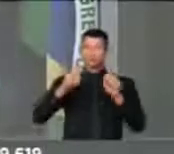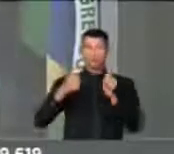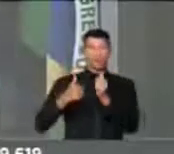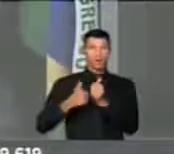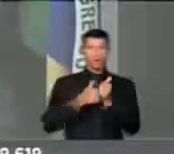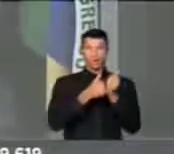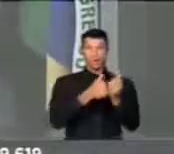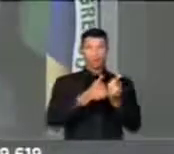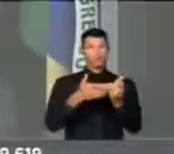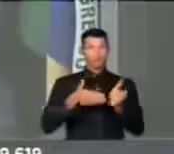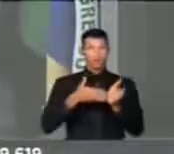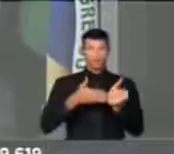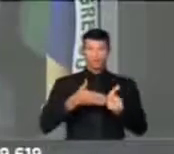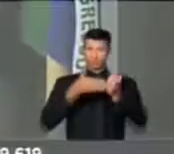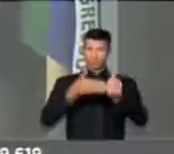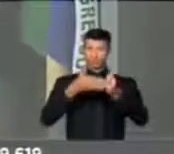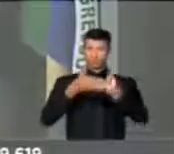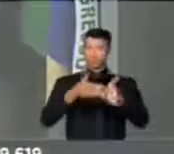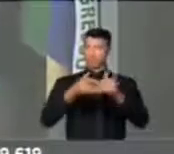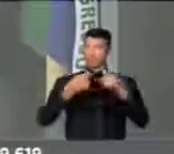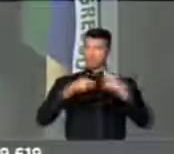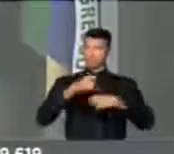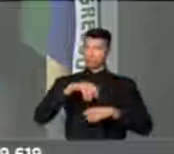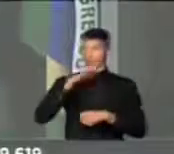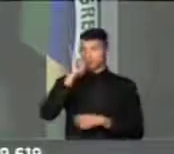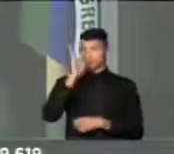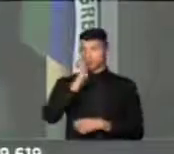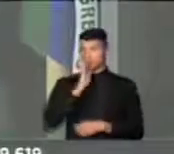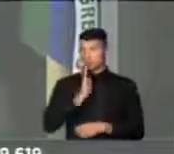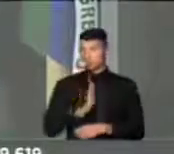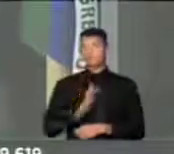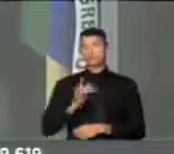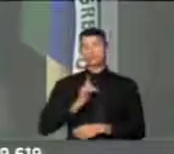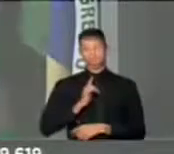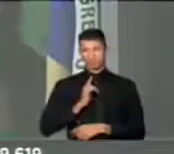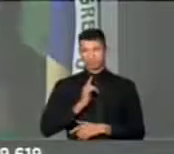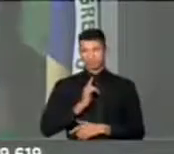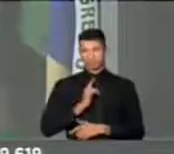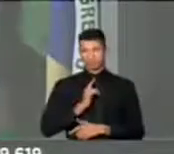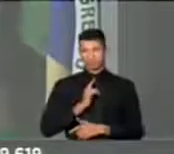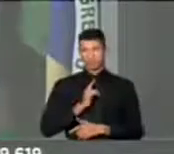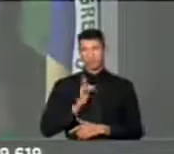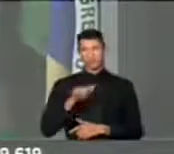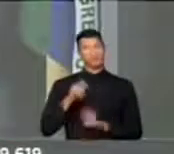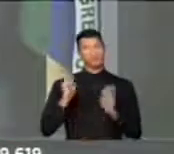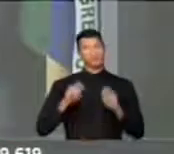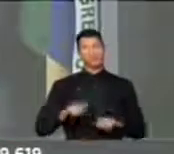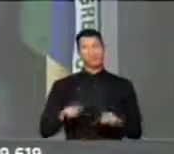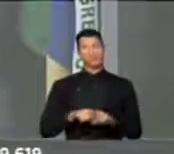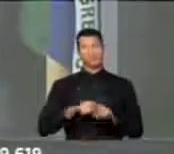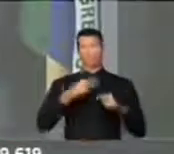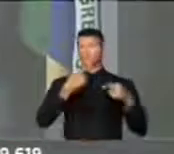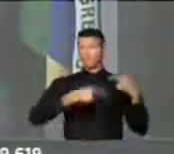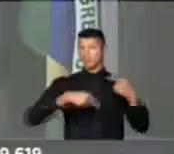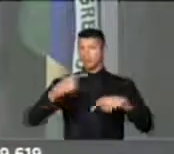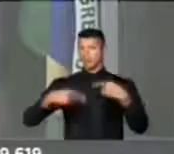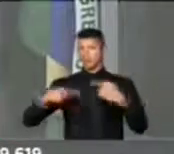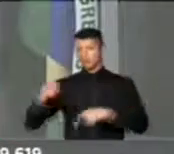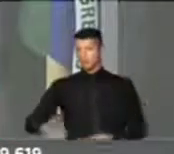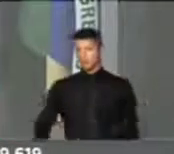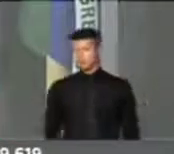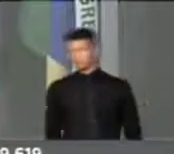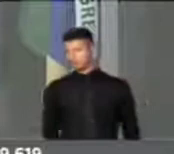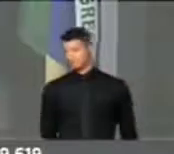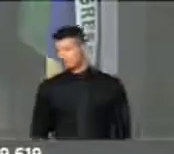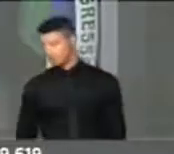condução da economia brasileira, elas existem. Elas devem ser debatidas.